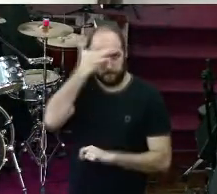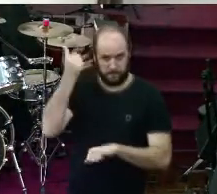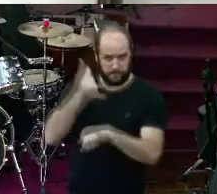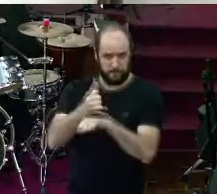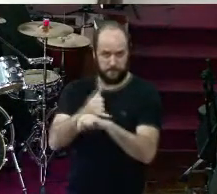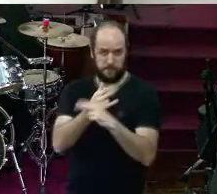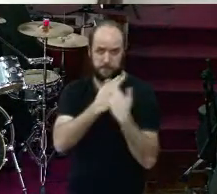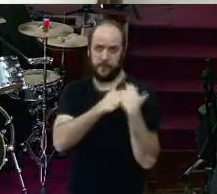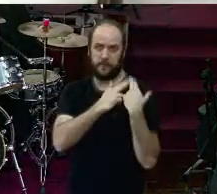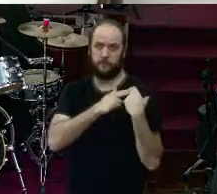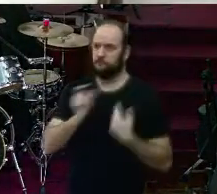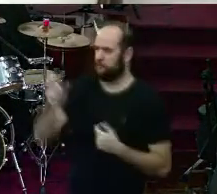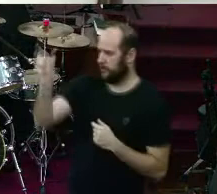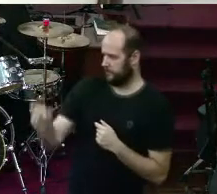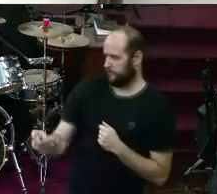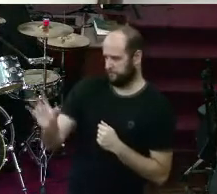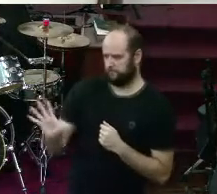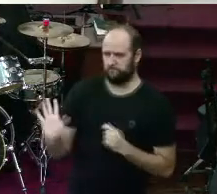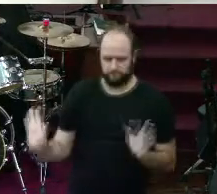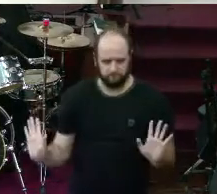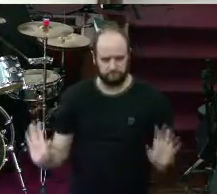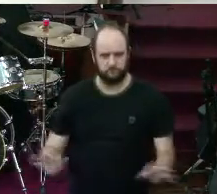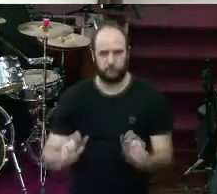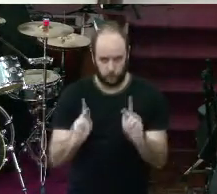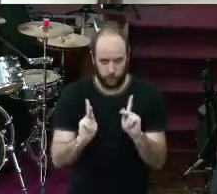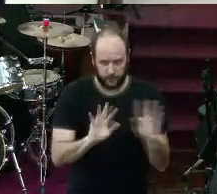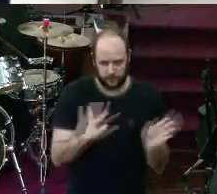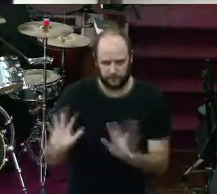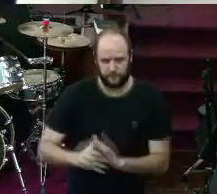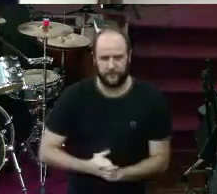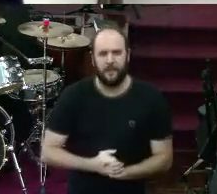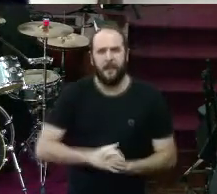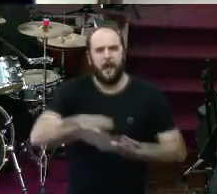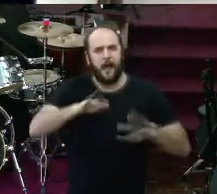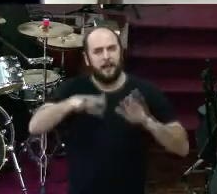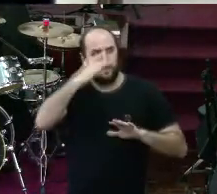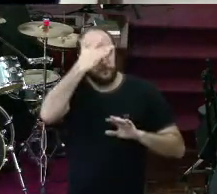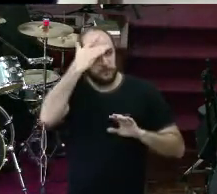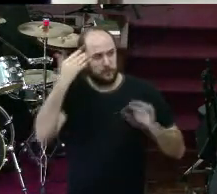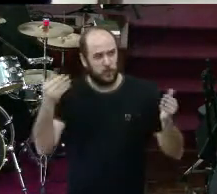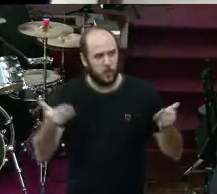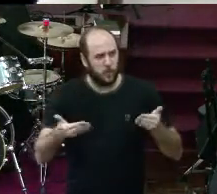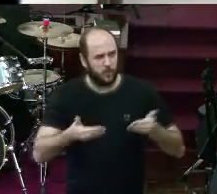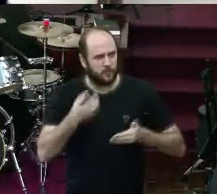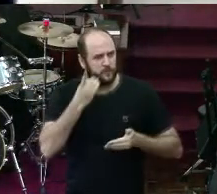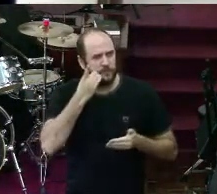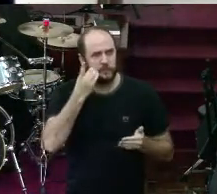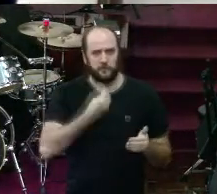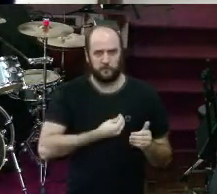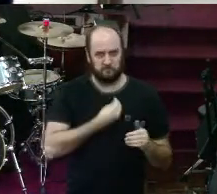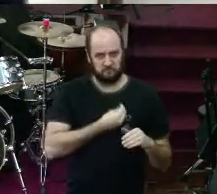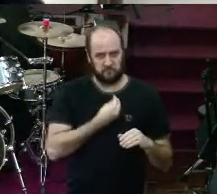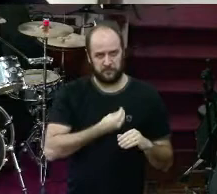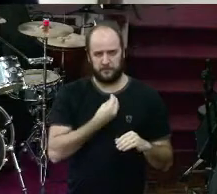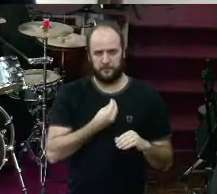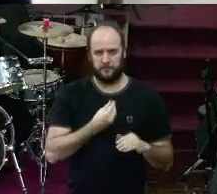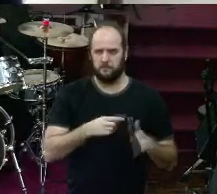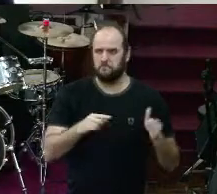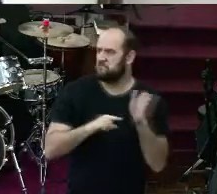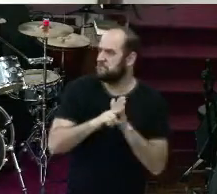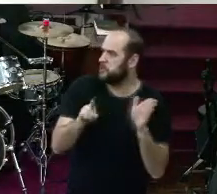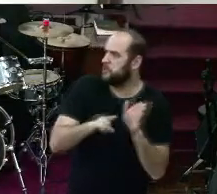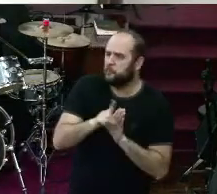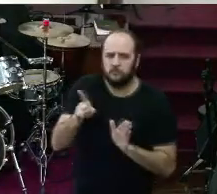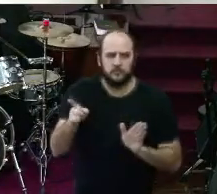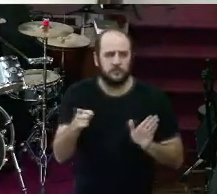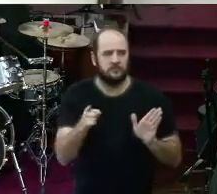é a pessoa tal. Infelizmente, muitas pessoas, por conta do que nós estamos vivendo nos nossos dias, têm perguntado às